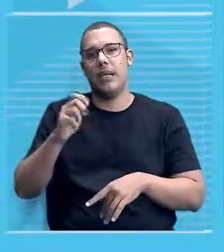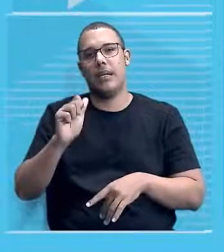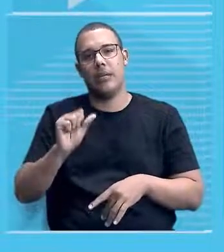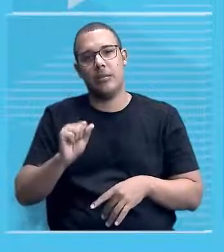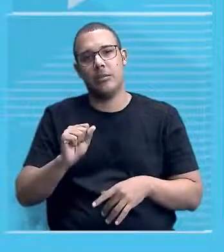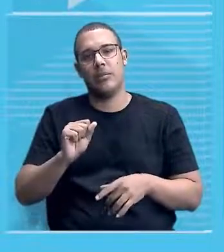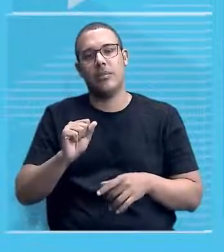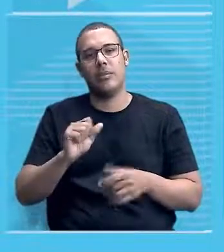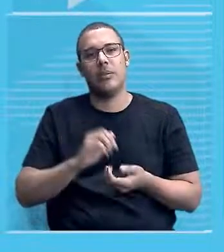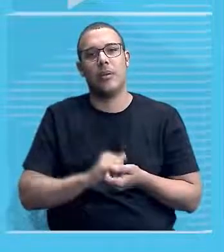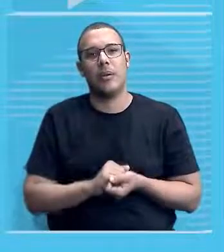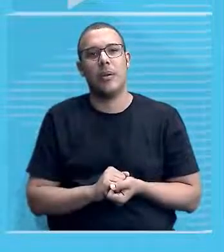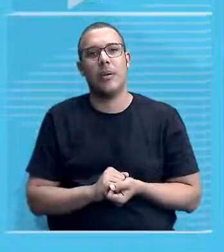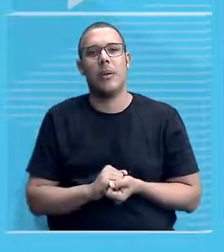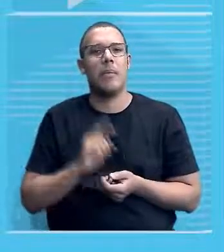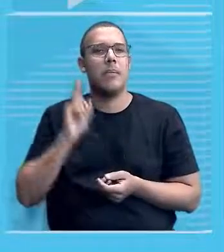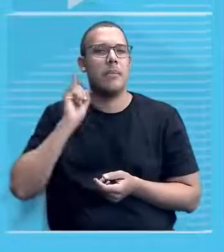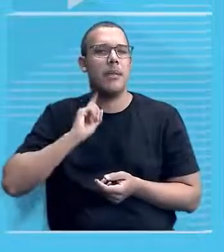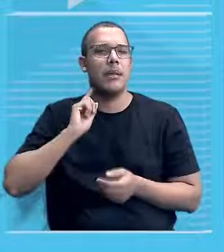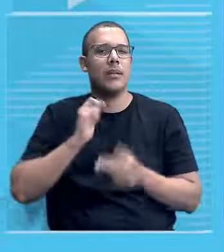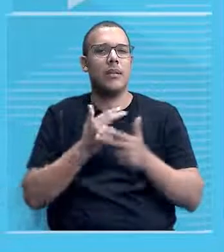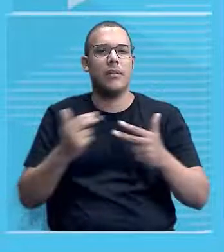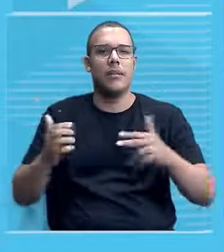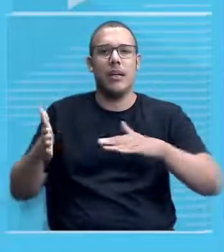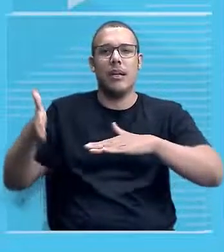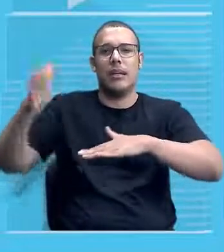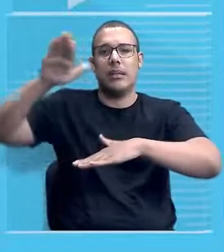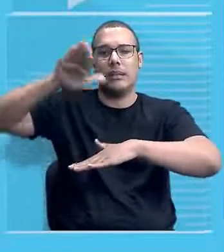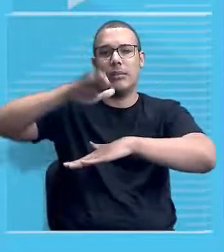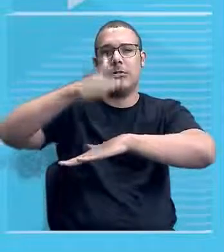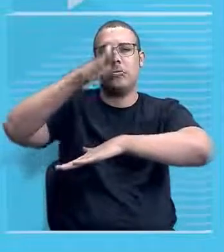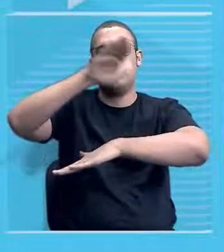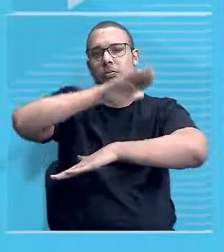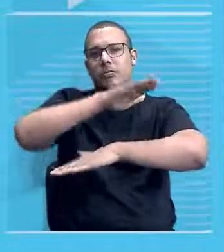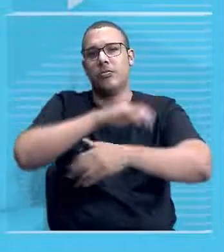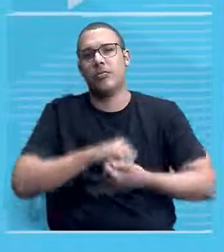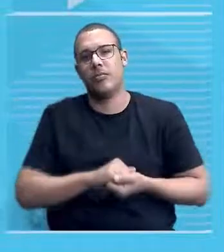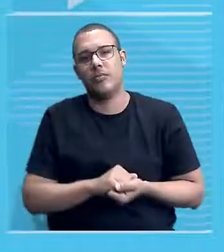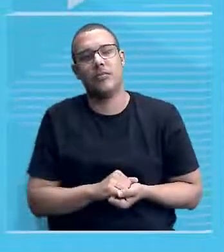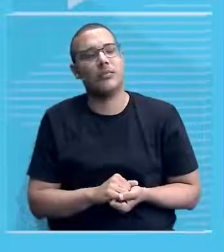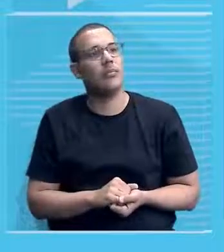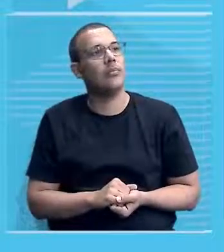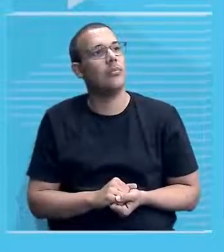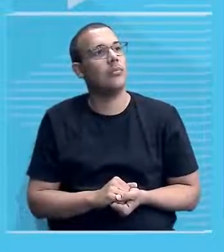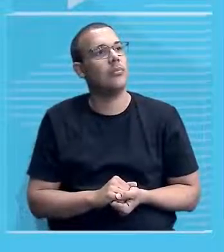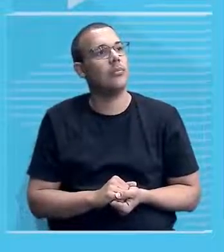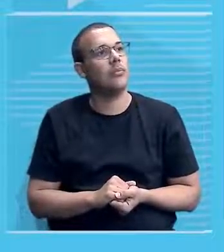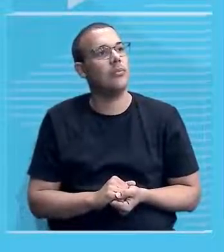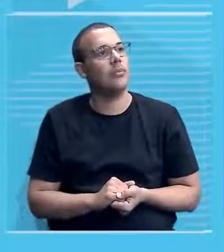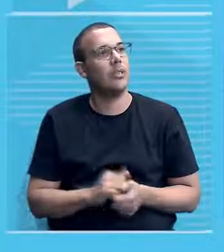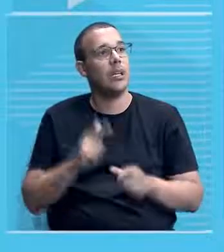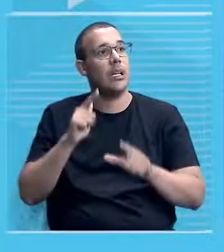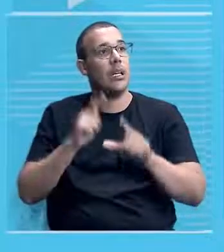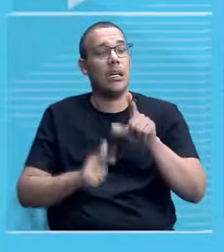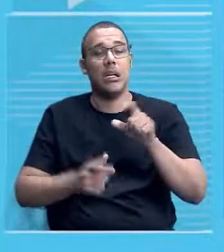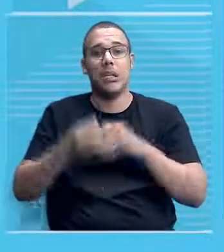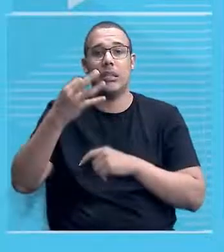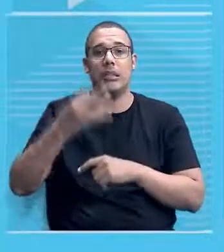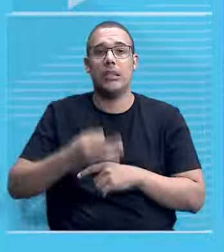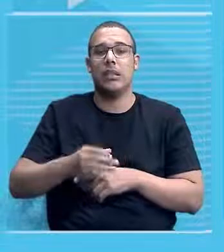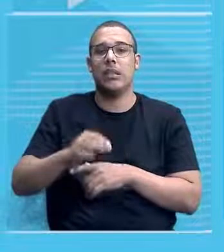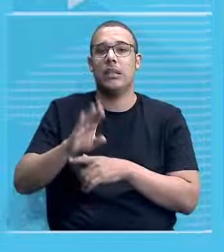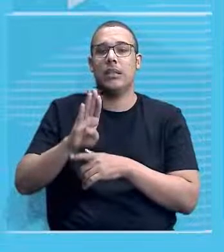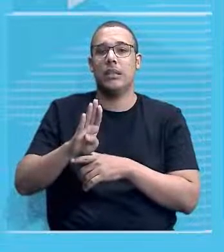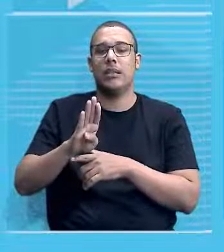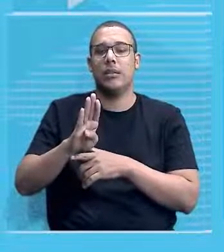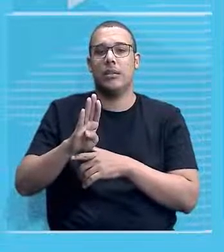você sabe é só montanhas né altos e baixos permanentes então ele faz esse